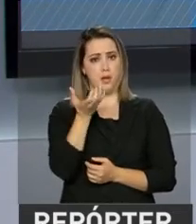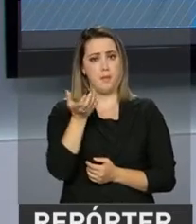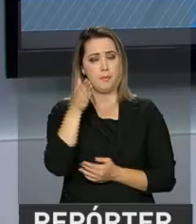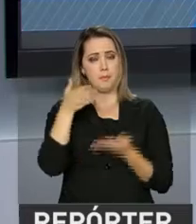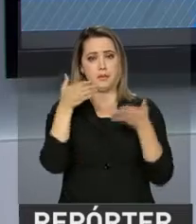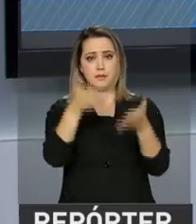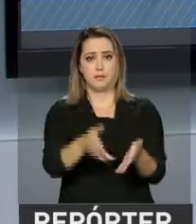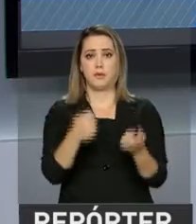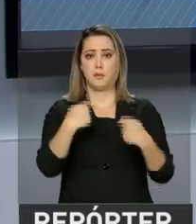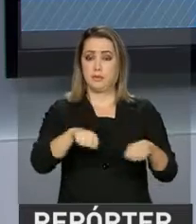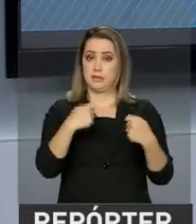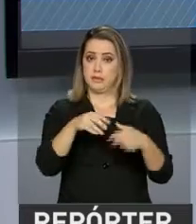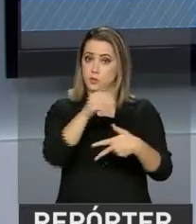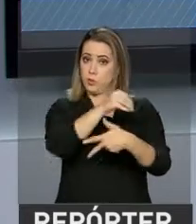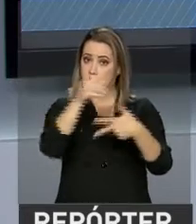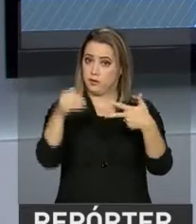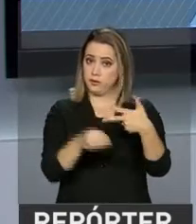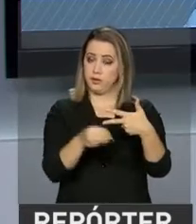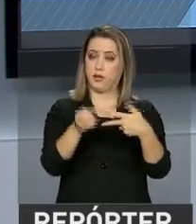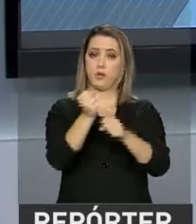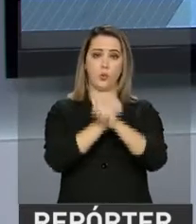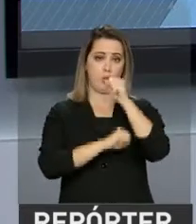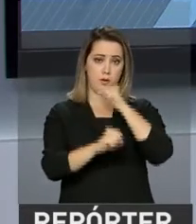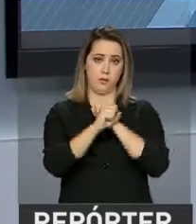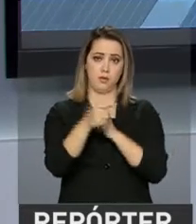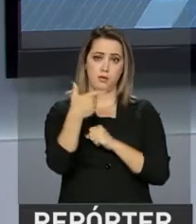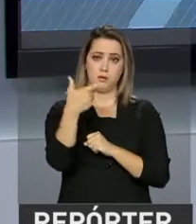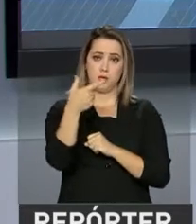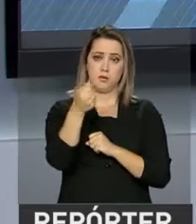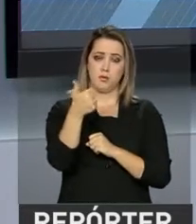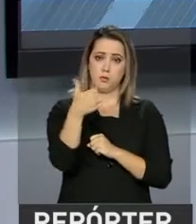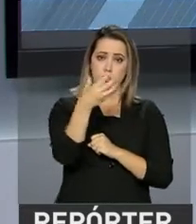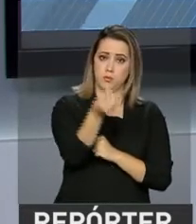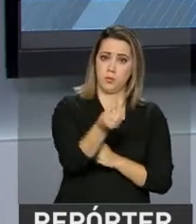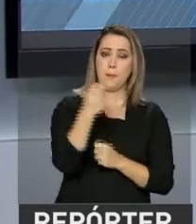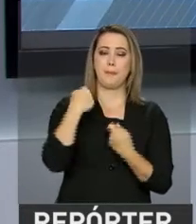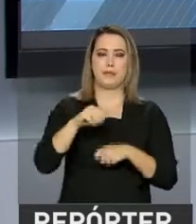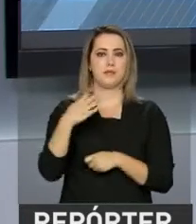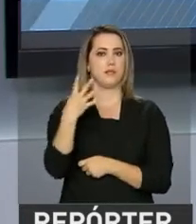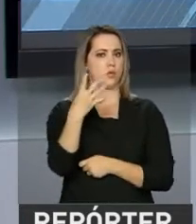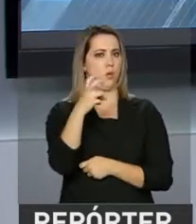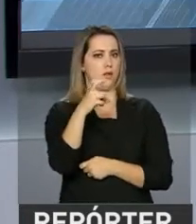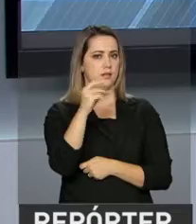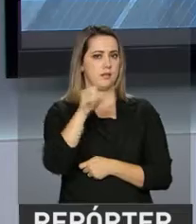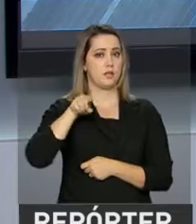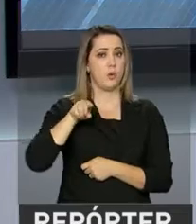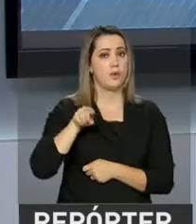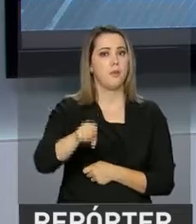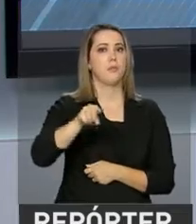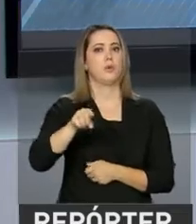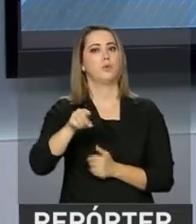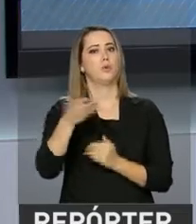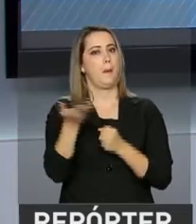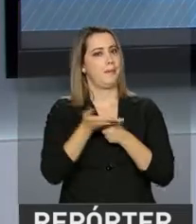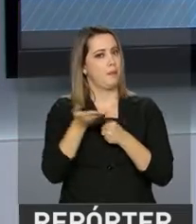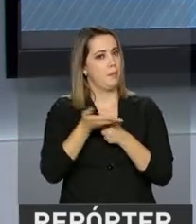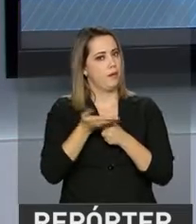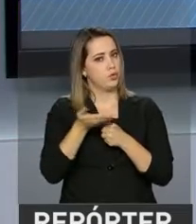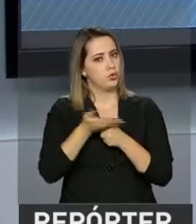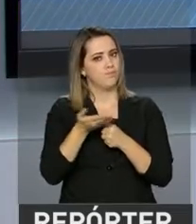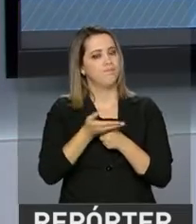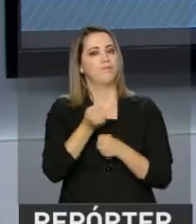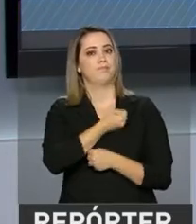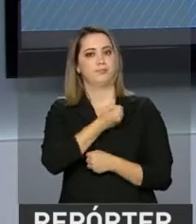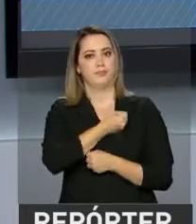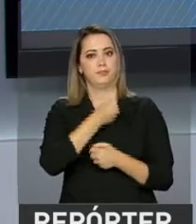é preciso ter feito o enem de 2016 e ter tirado no mínimo 450 pontos na média das